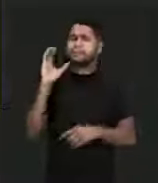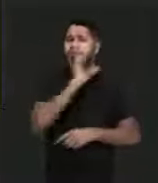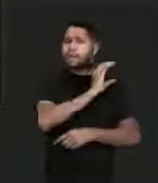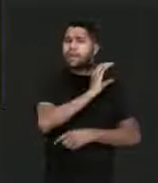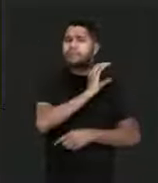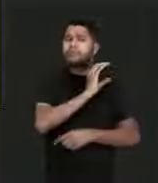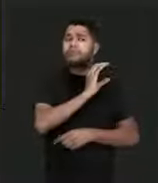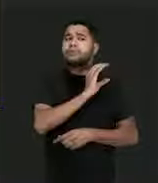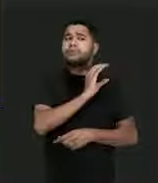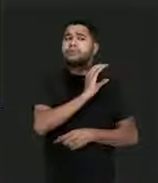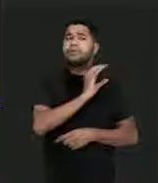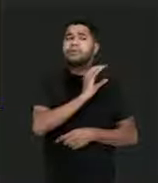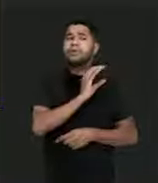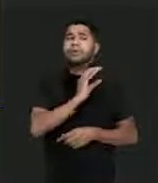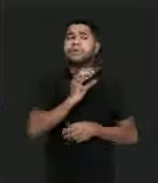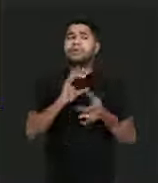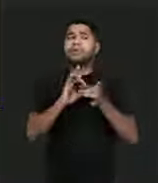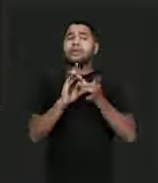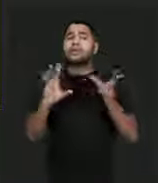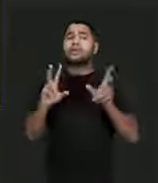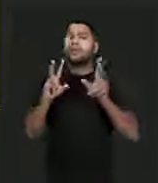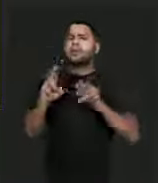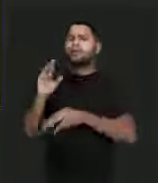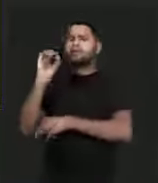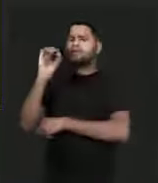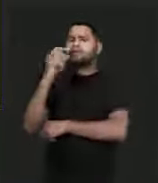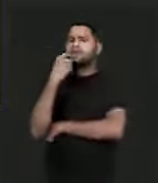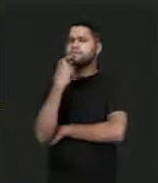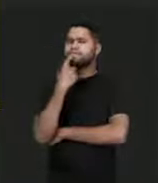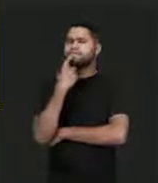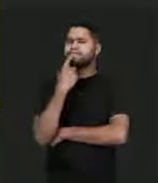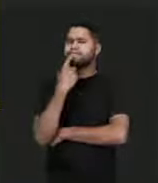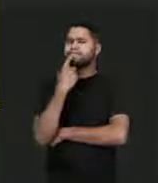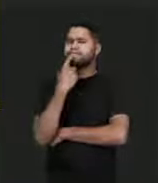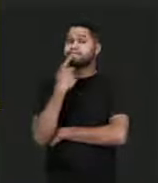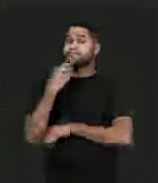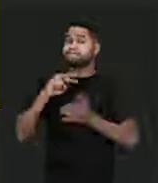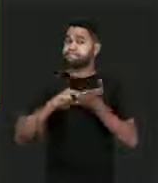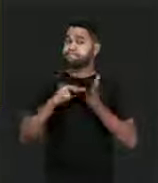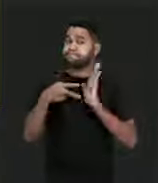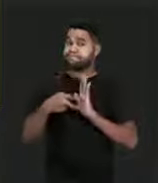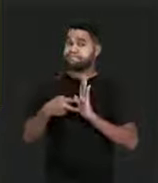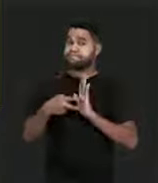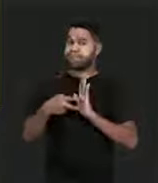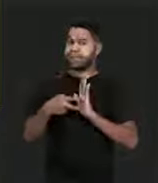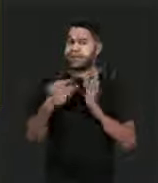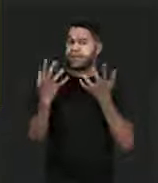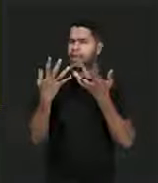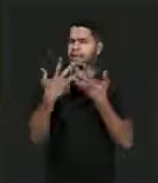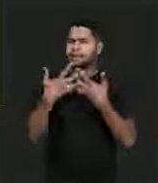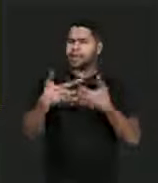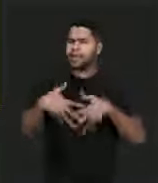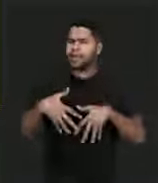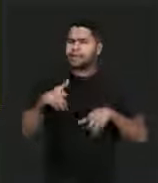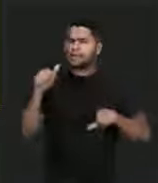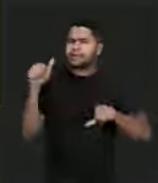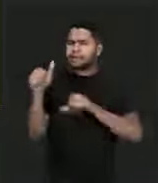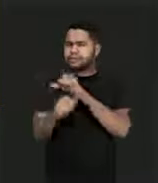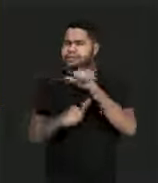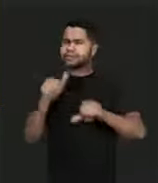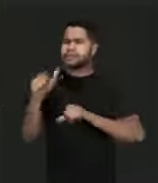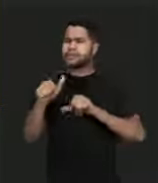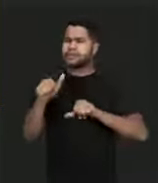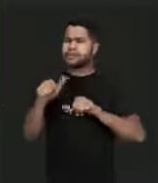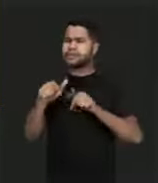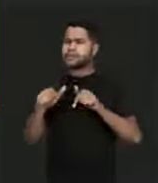liberado para a fonte fria fosse igual a 0? Ou seja, a máquina, então, transformaria em